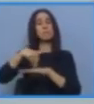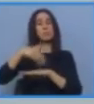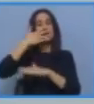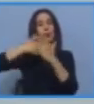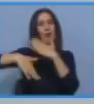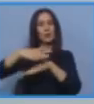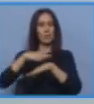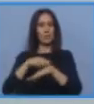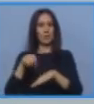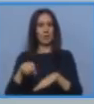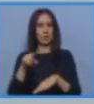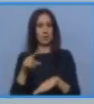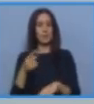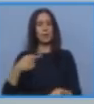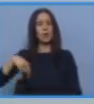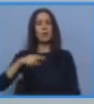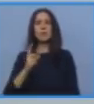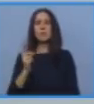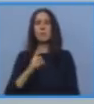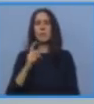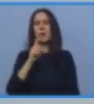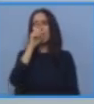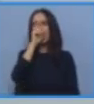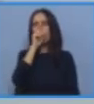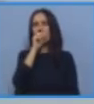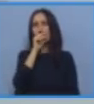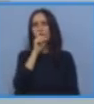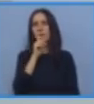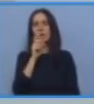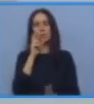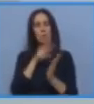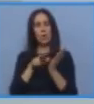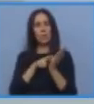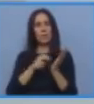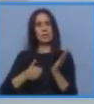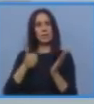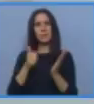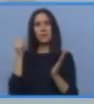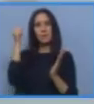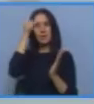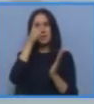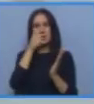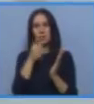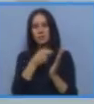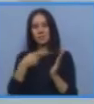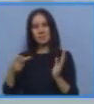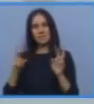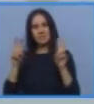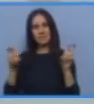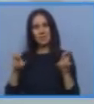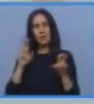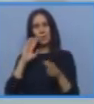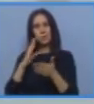nós. Nós muitas vezes lembramos e lemos, sobretudo nos batismos, aquela passagem final de